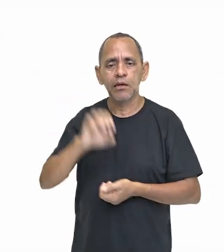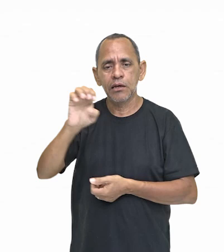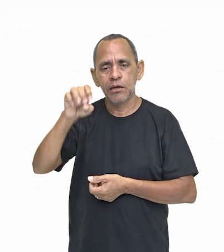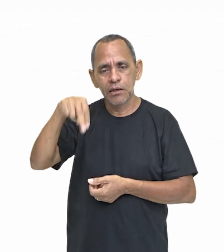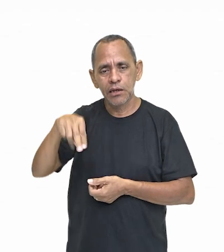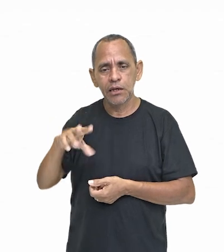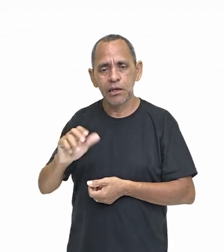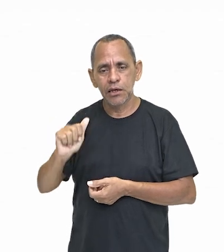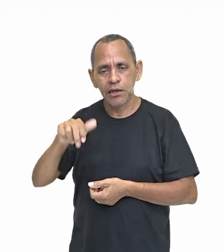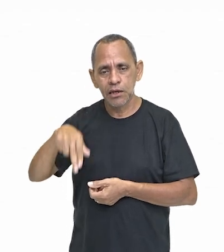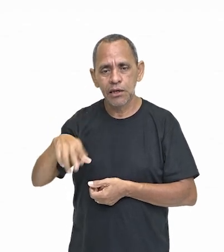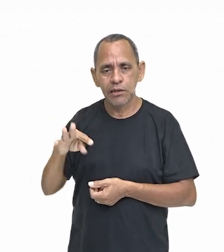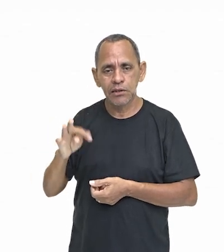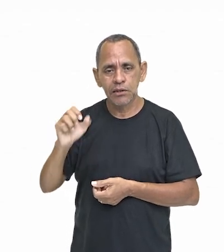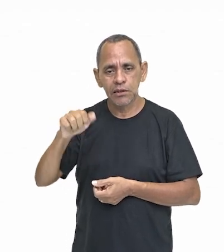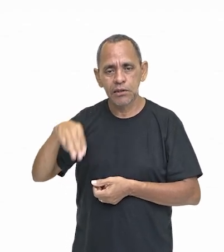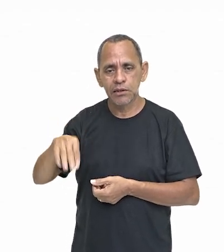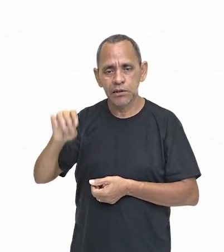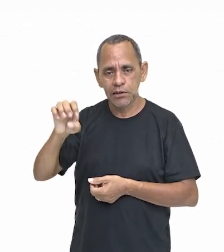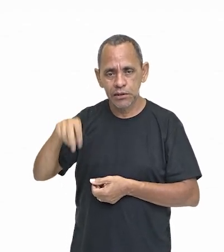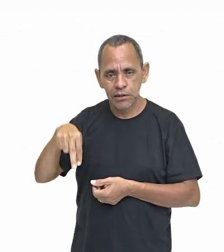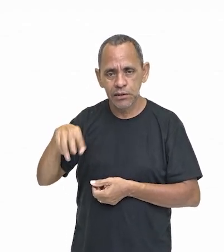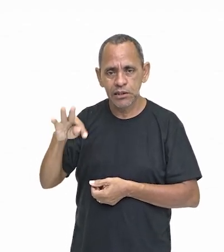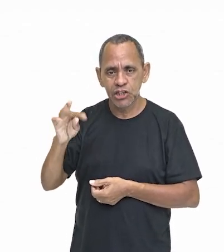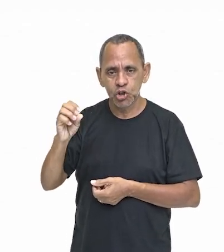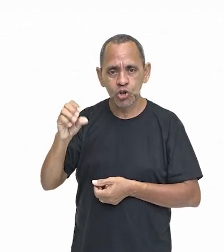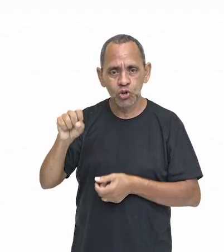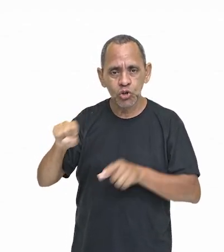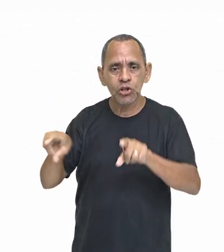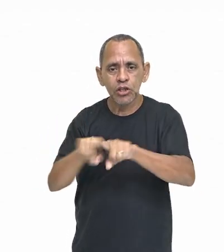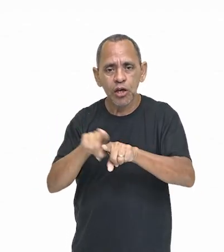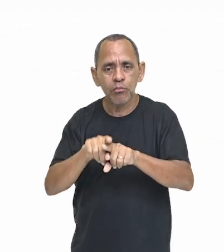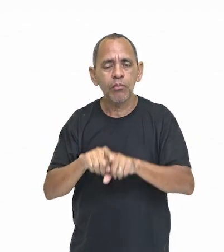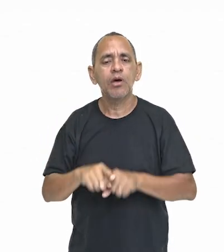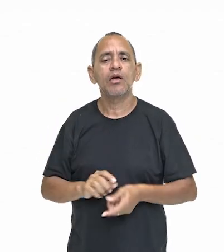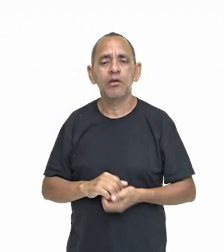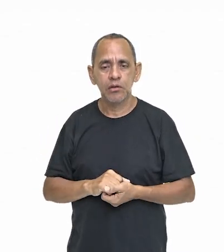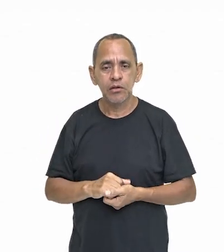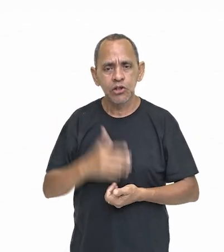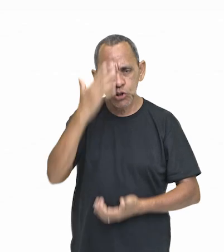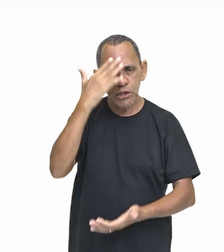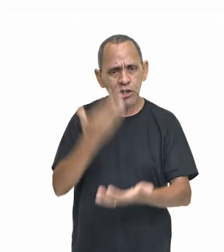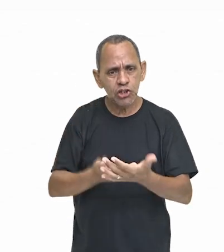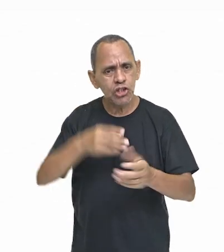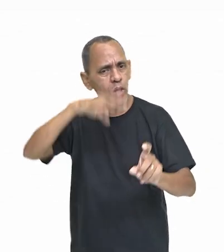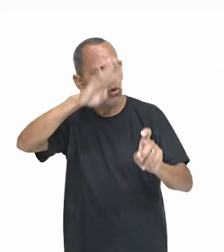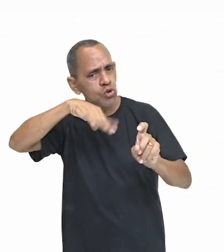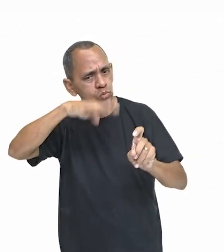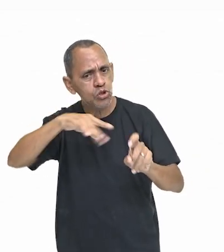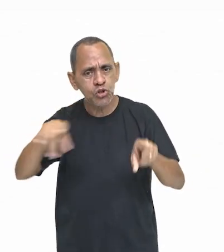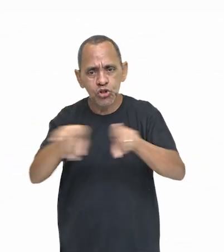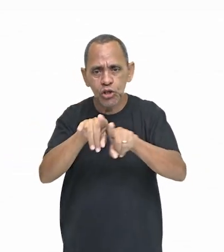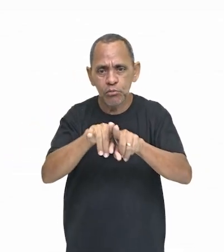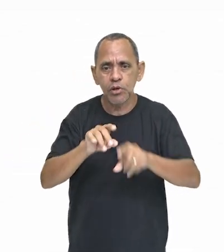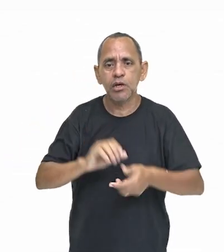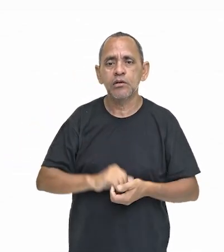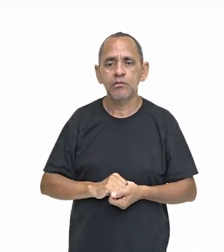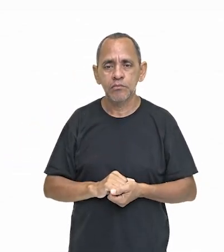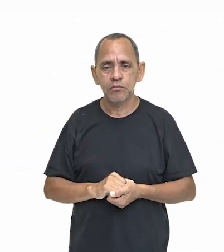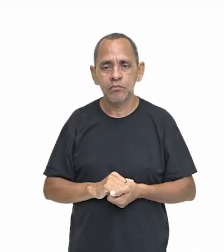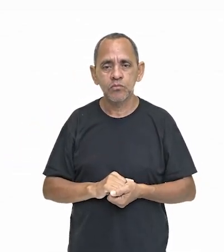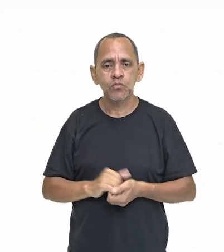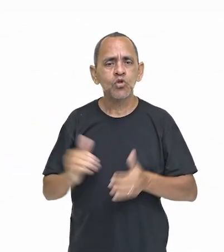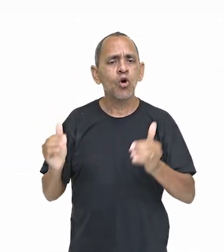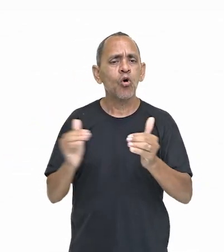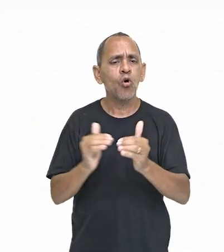que existe, que são figuras que nós acreditamos que, concomitante à devoção dos santos católicos, nós